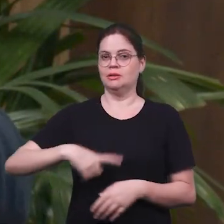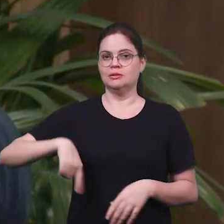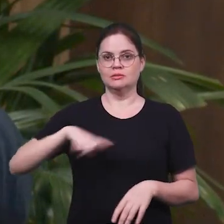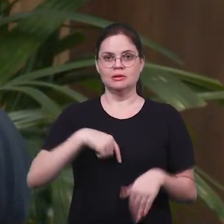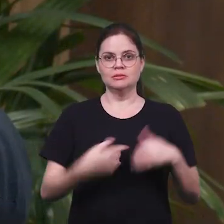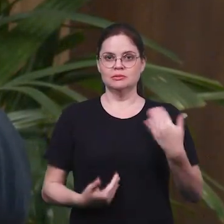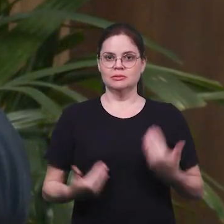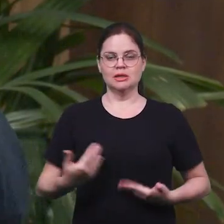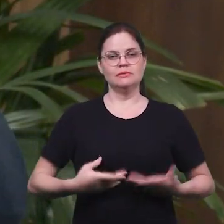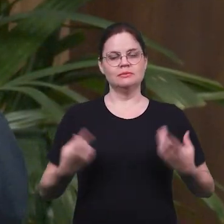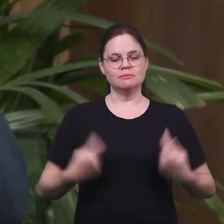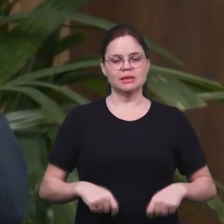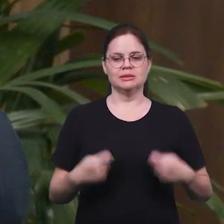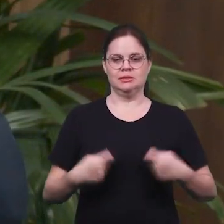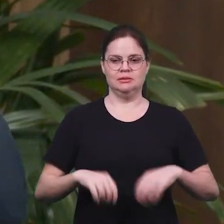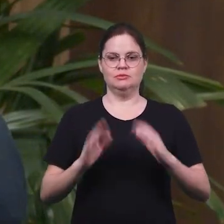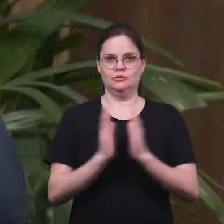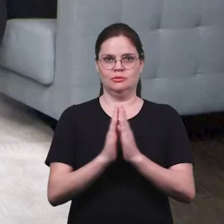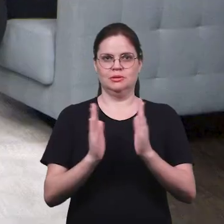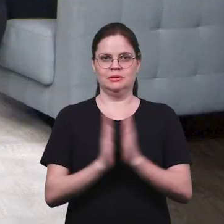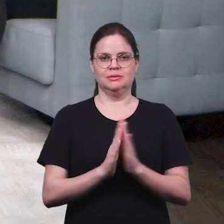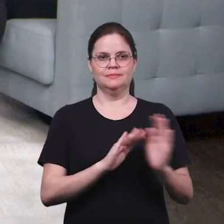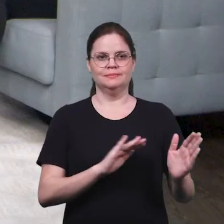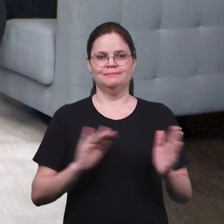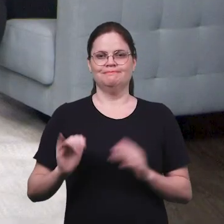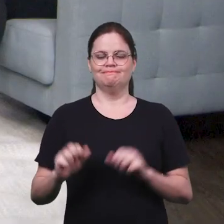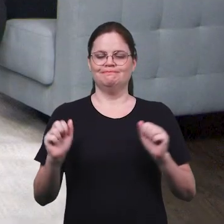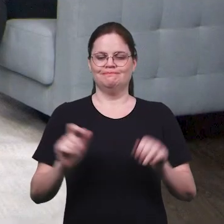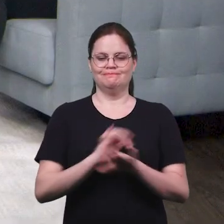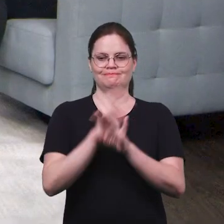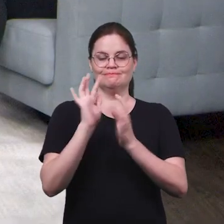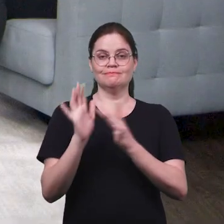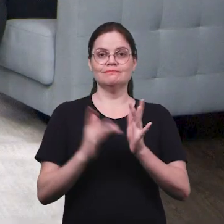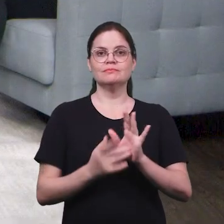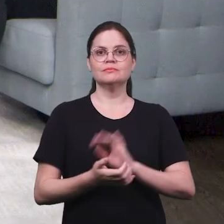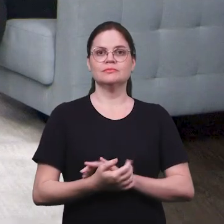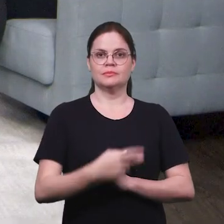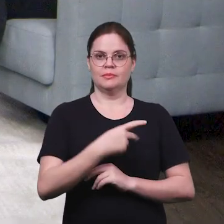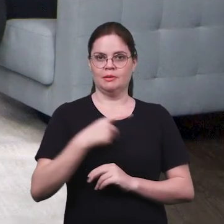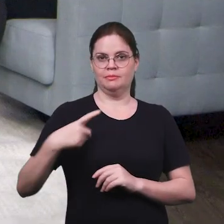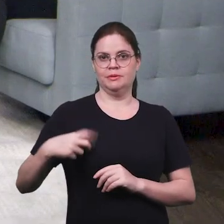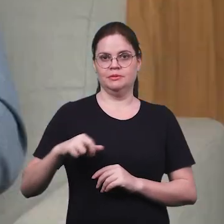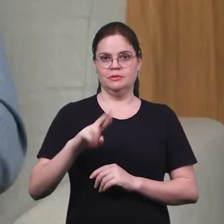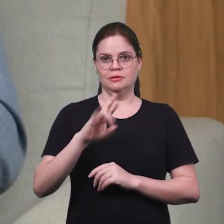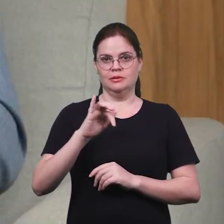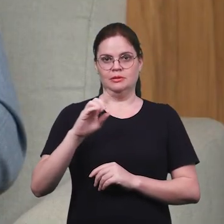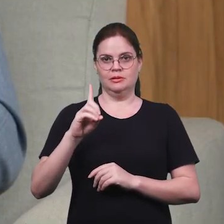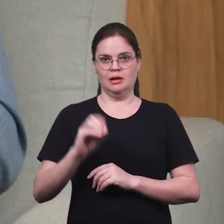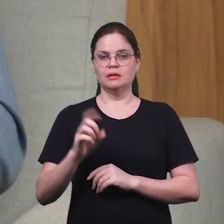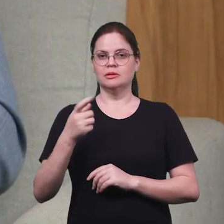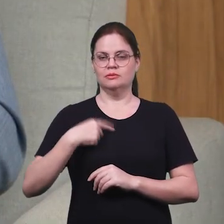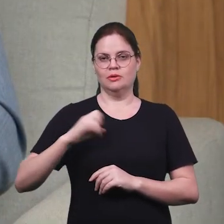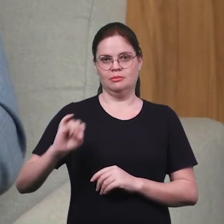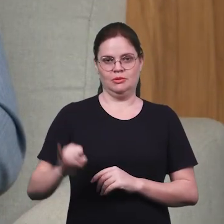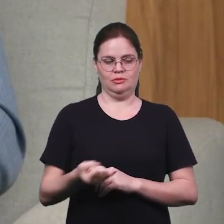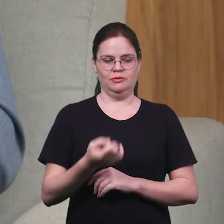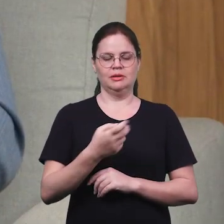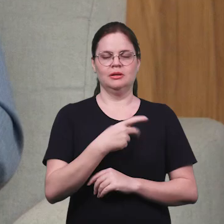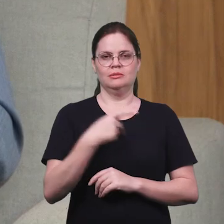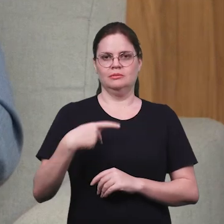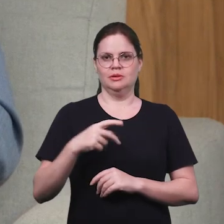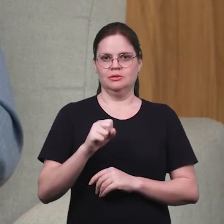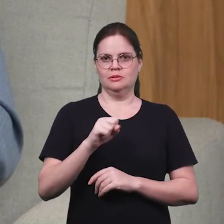depende de oração. Glória a Jesus. Pastor Ricardo, vamos aproveitar aqui a fala do pastor